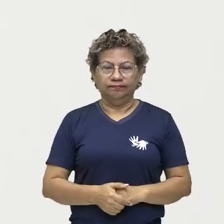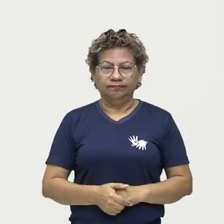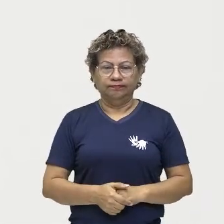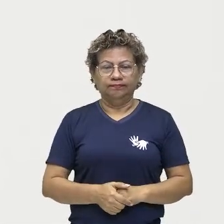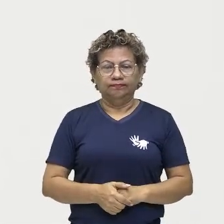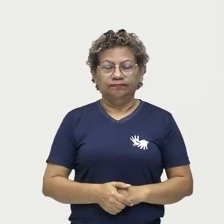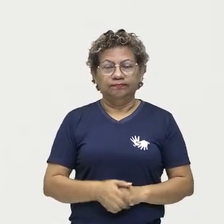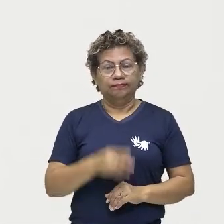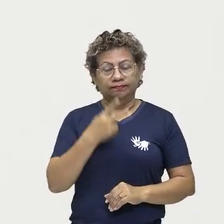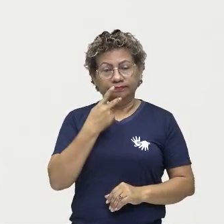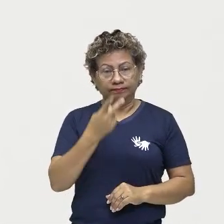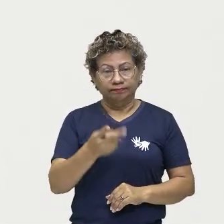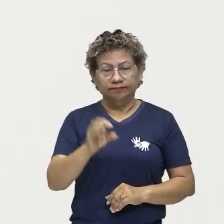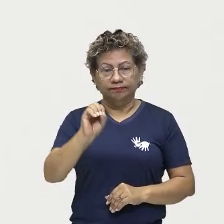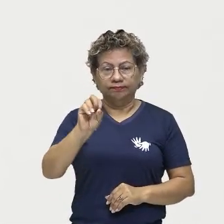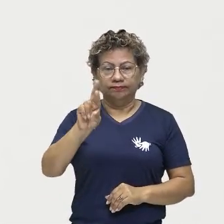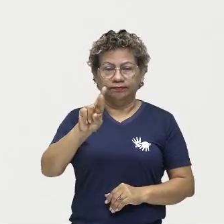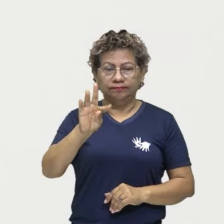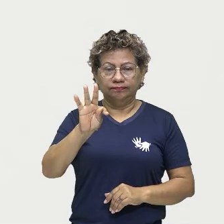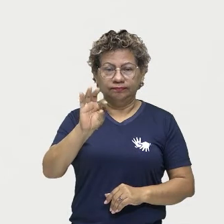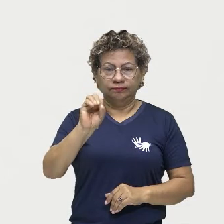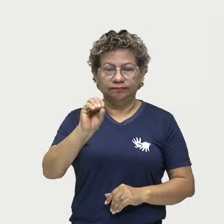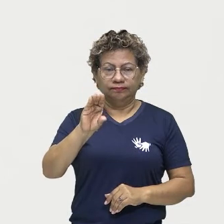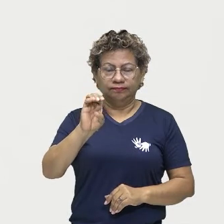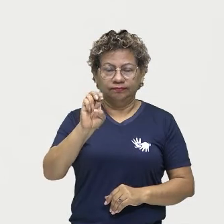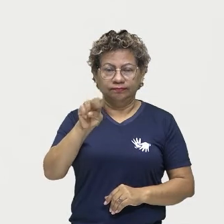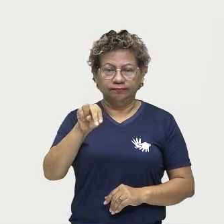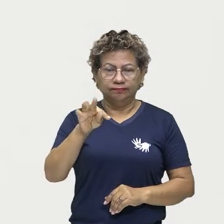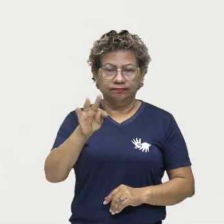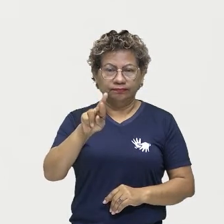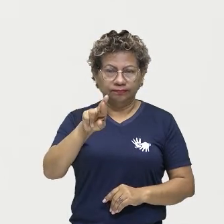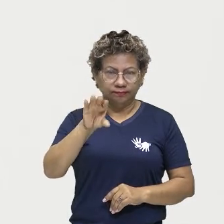denominado de ortocentro.